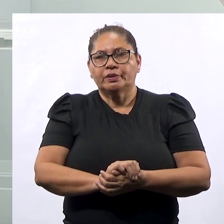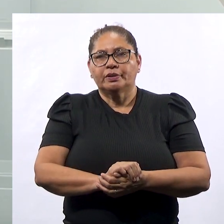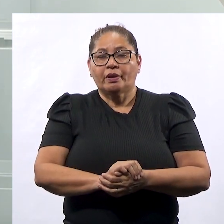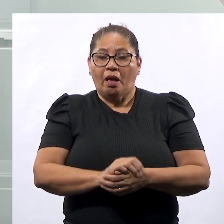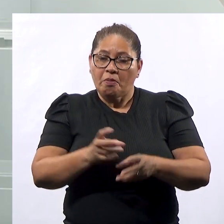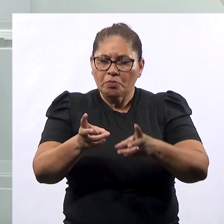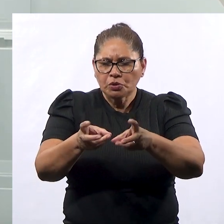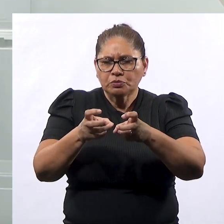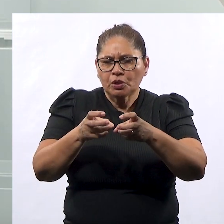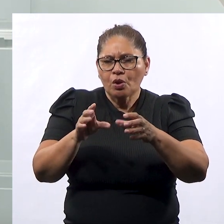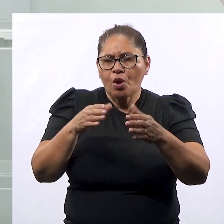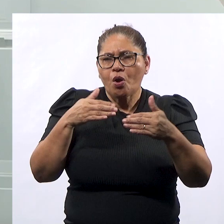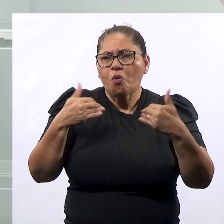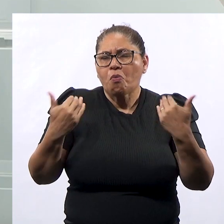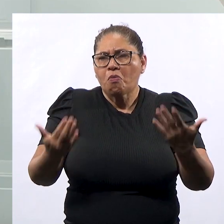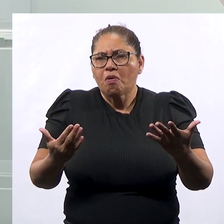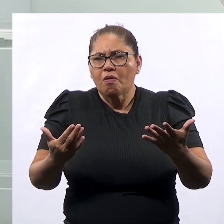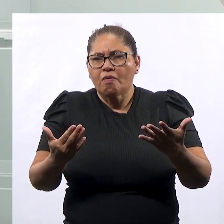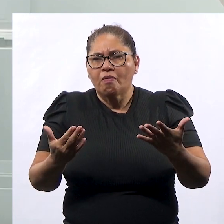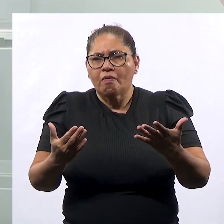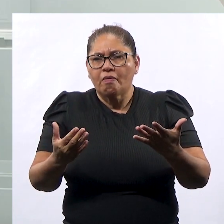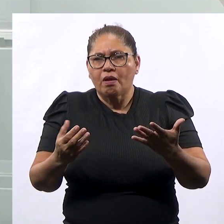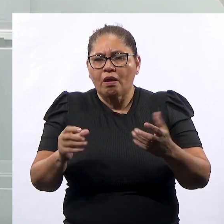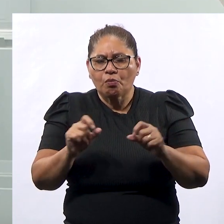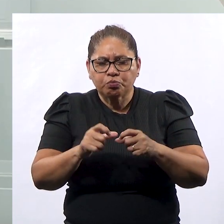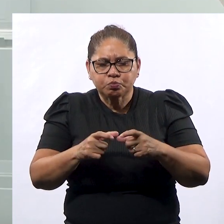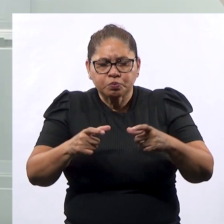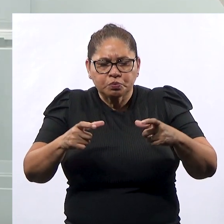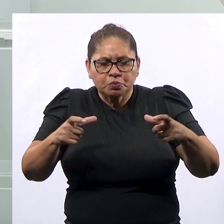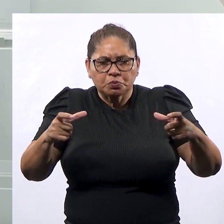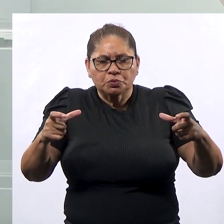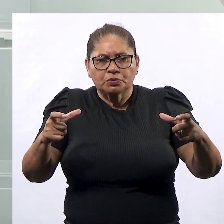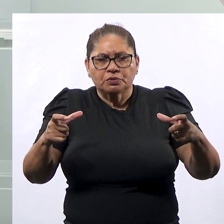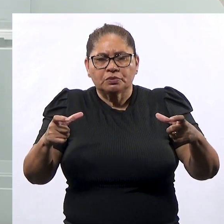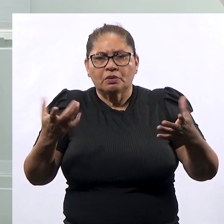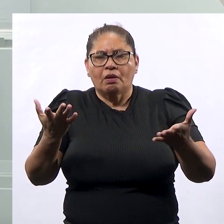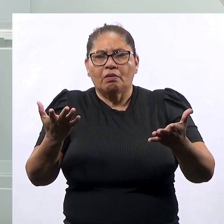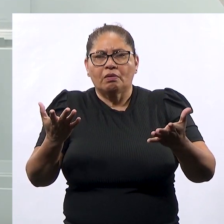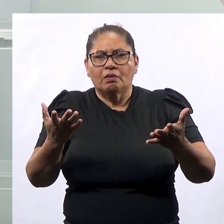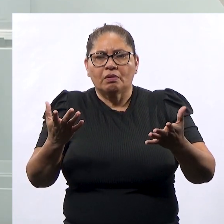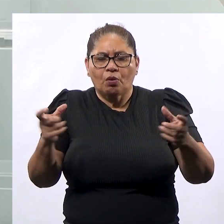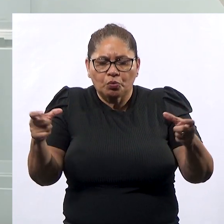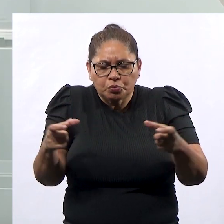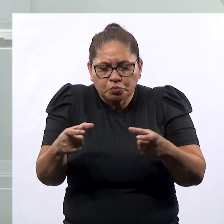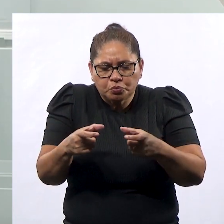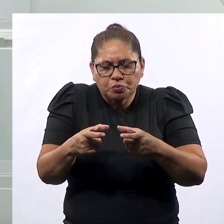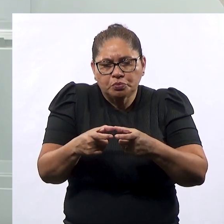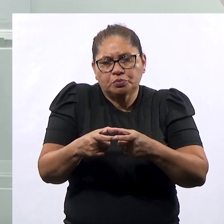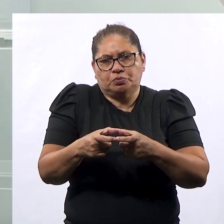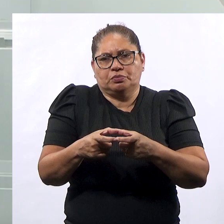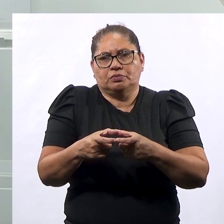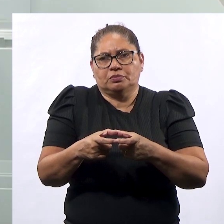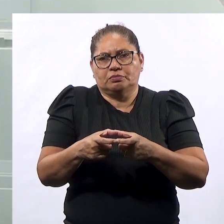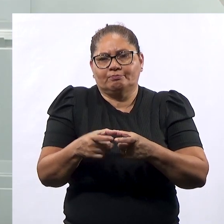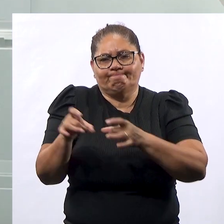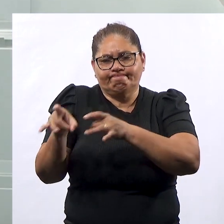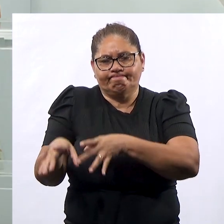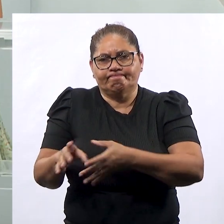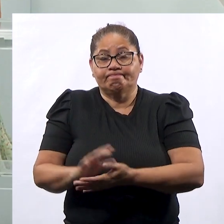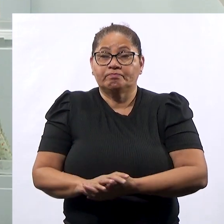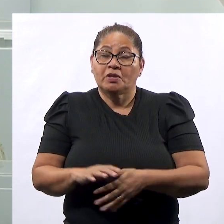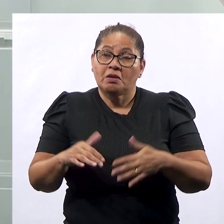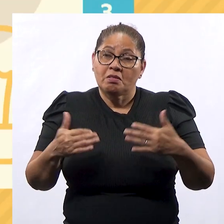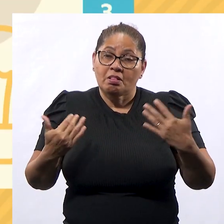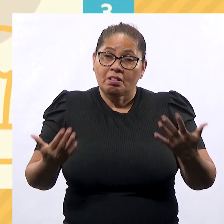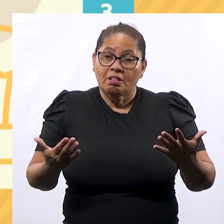seja, verificar qual é ou aumentar a taxa de aprovação e reduzir a taxa de retenção.